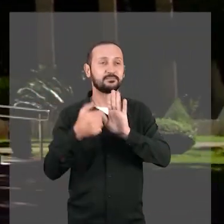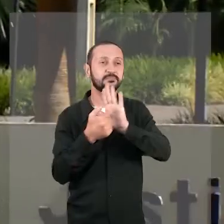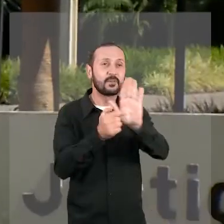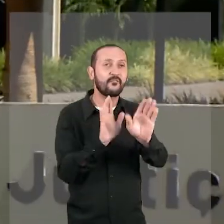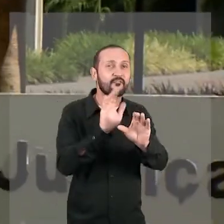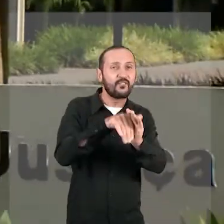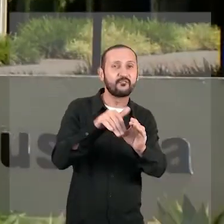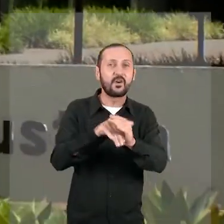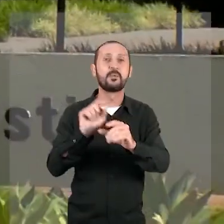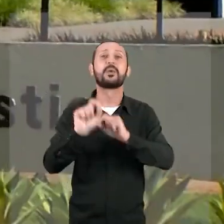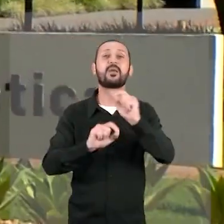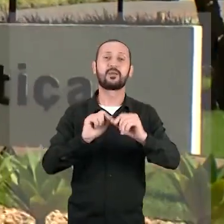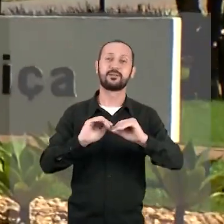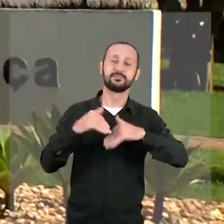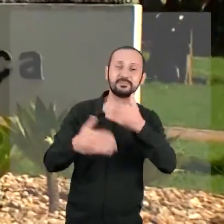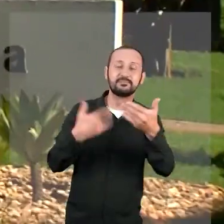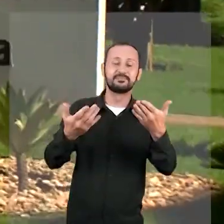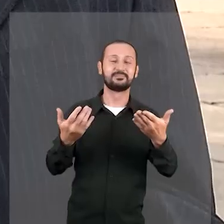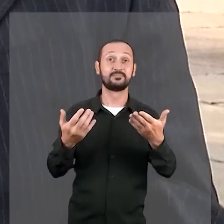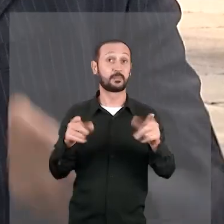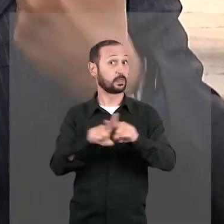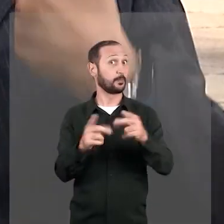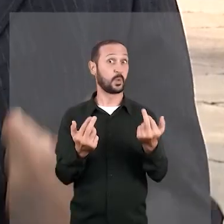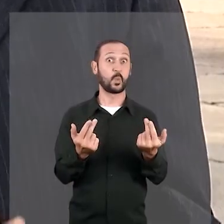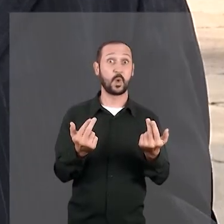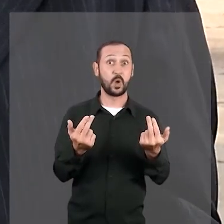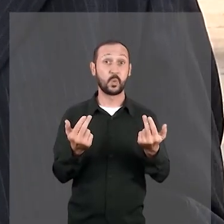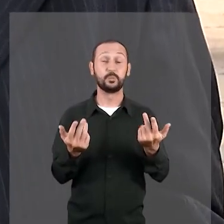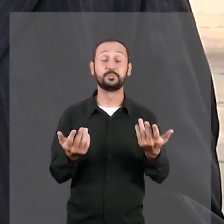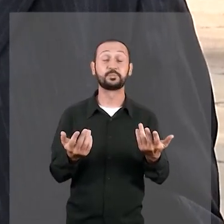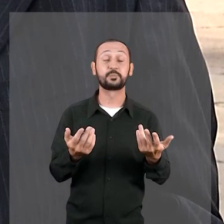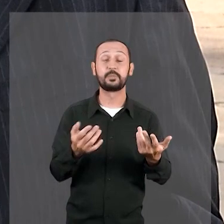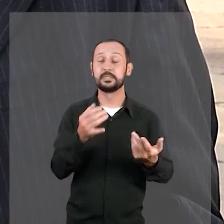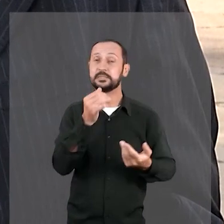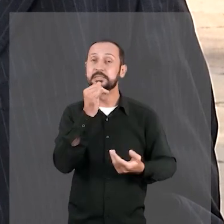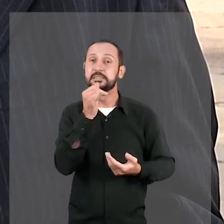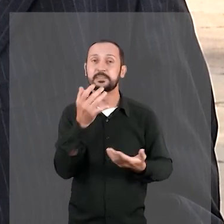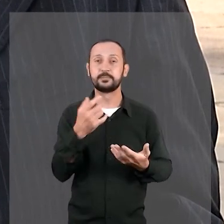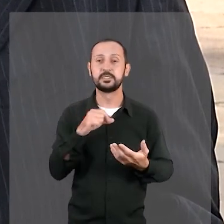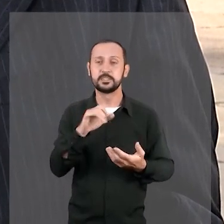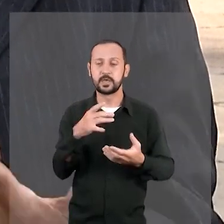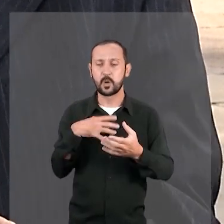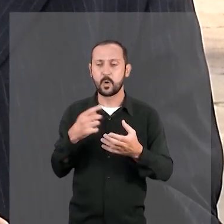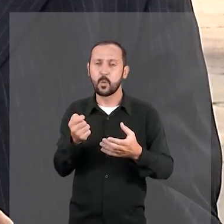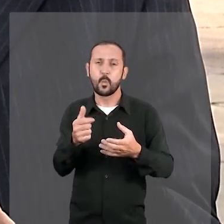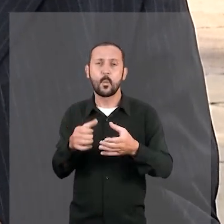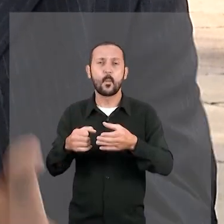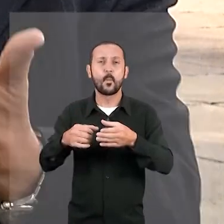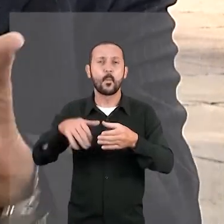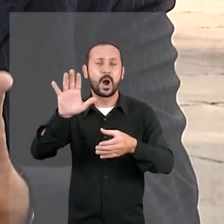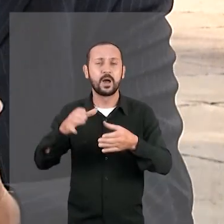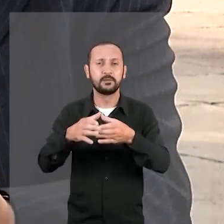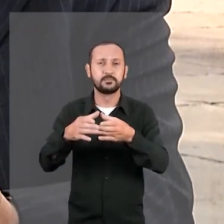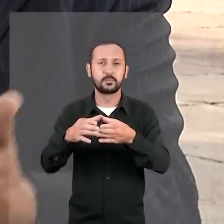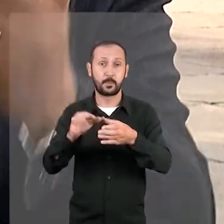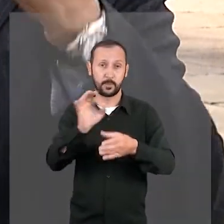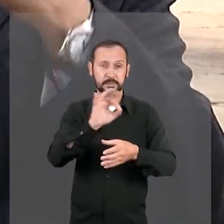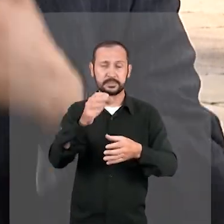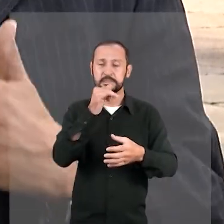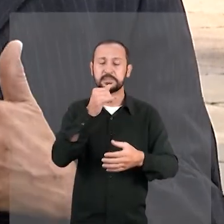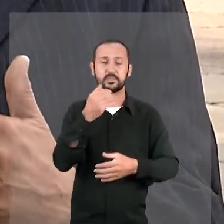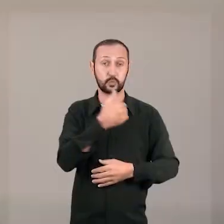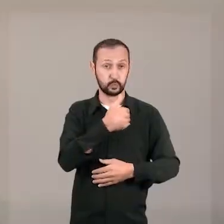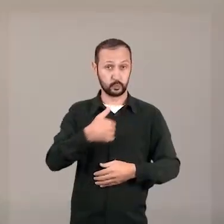voltados para o desenvolvimento do Estado. Inclusive, se não a maioria, quase a maioria